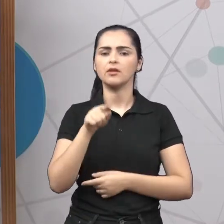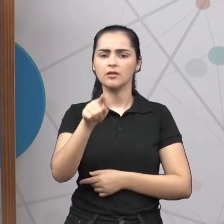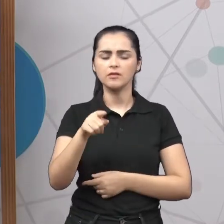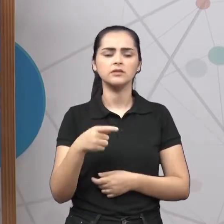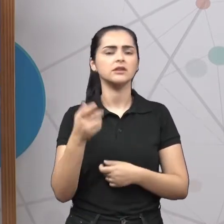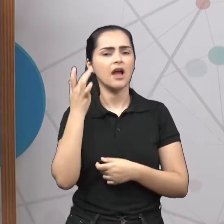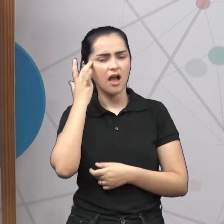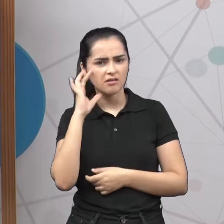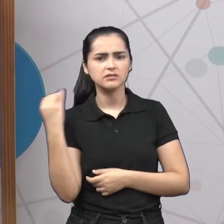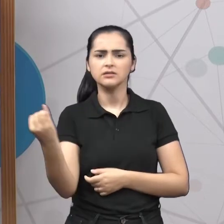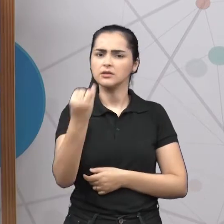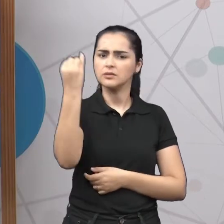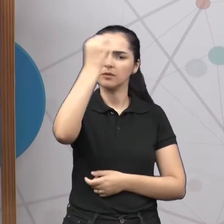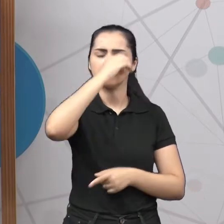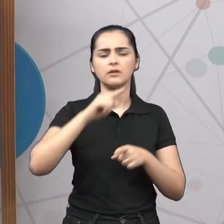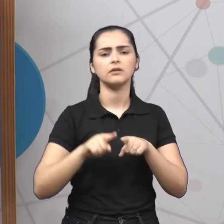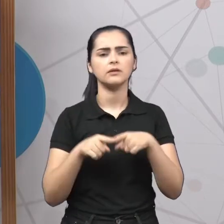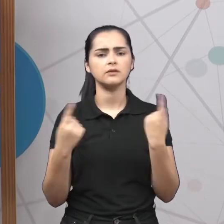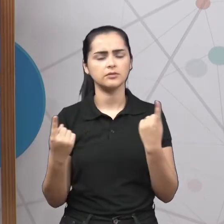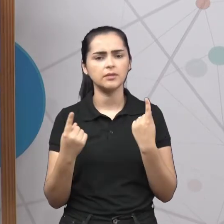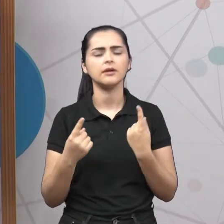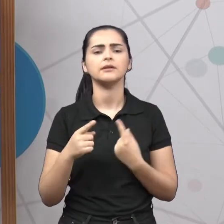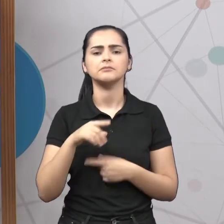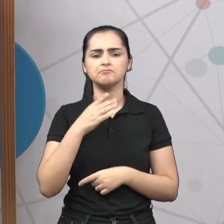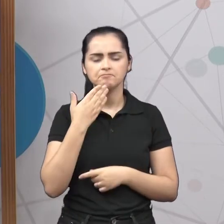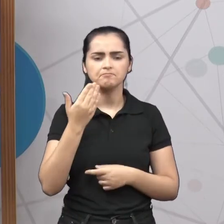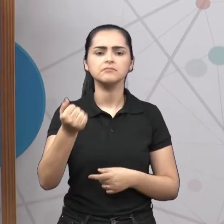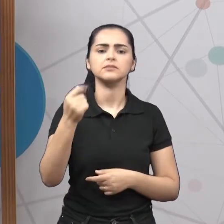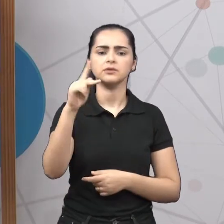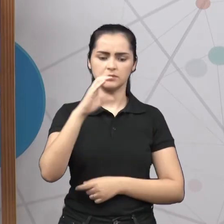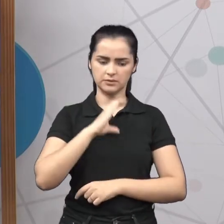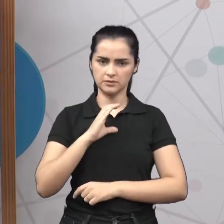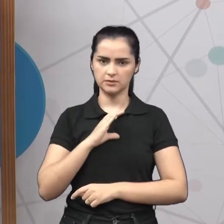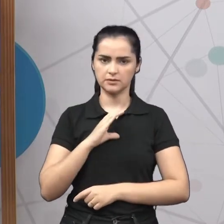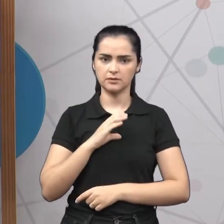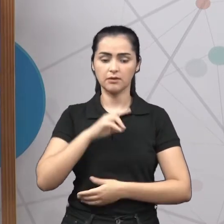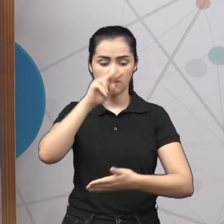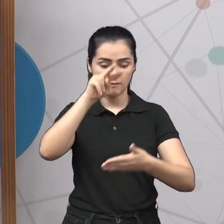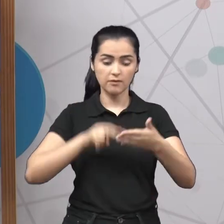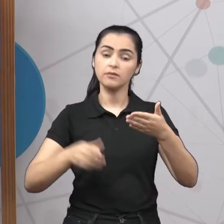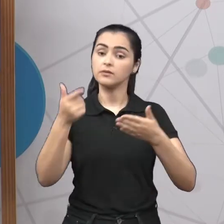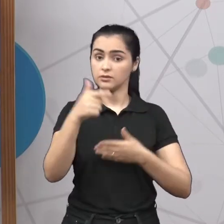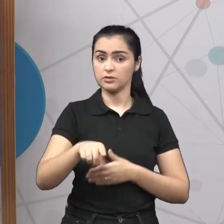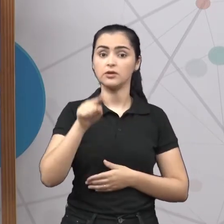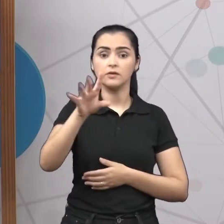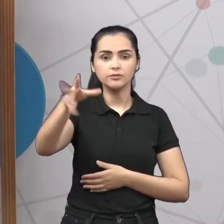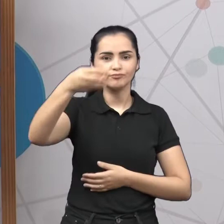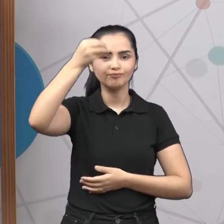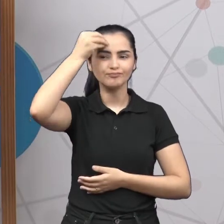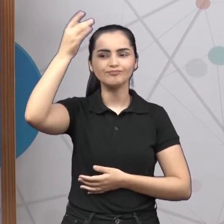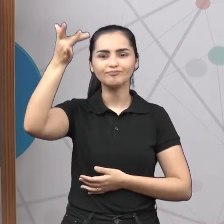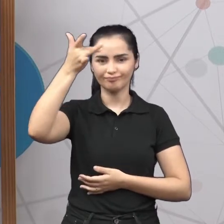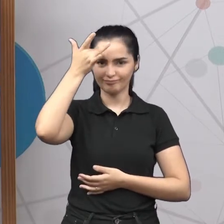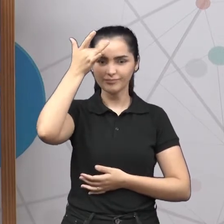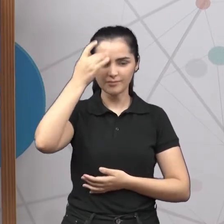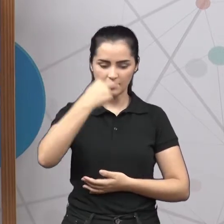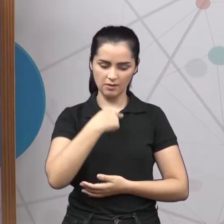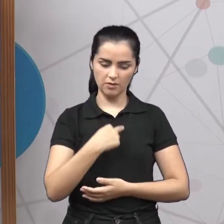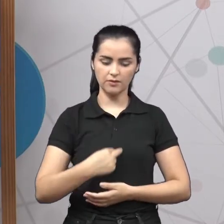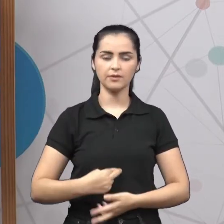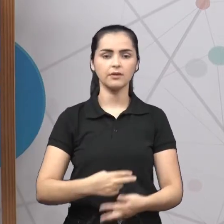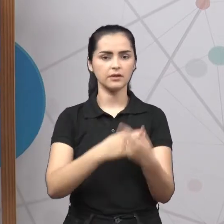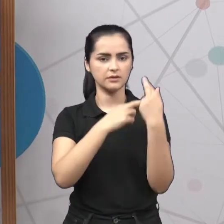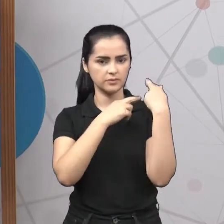você achar mais viável, ok? Então vamos ler mais uma vez aqui para você fixar bem, ó. Os vereadores